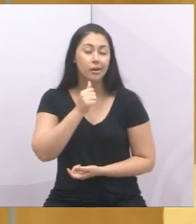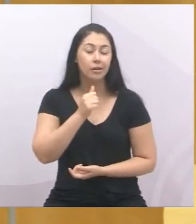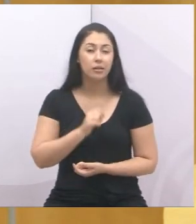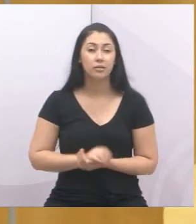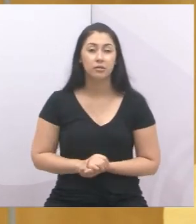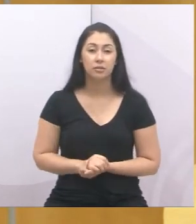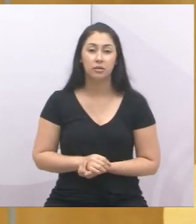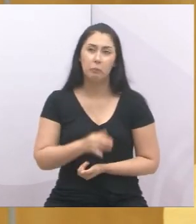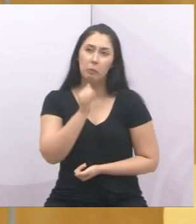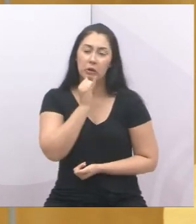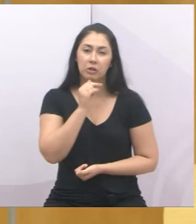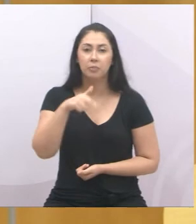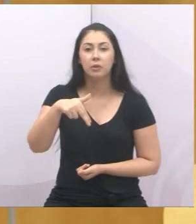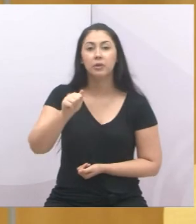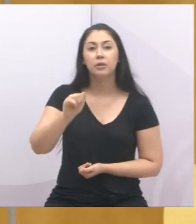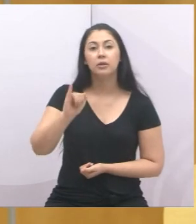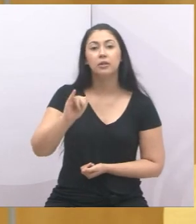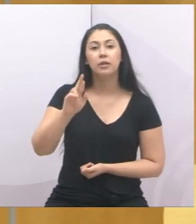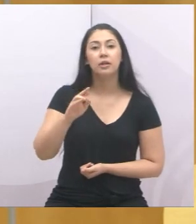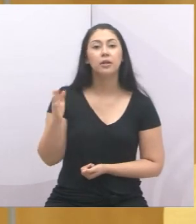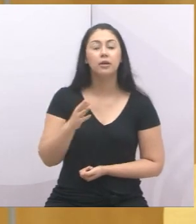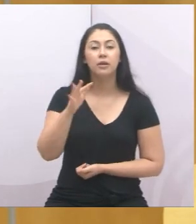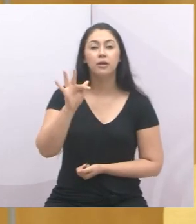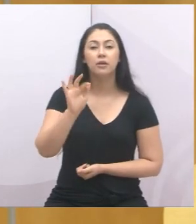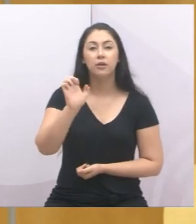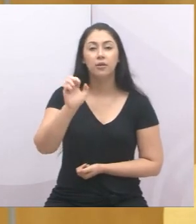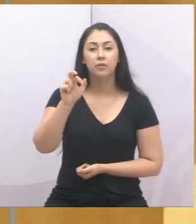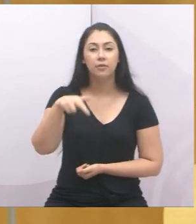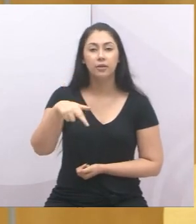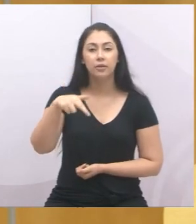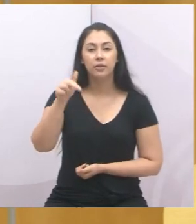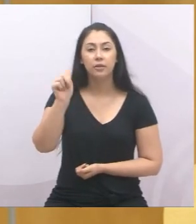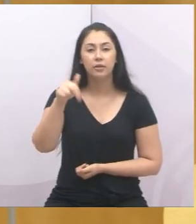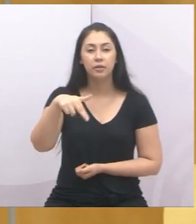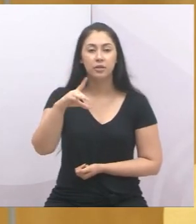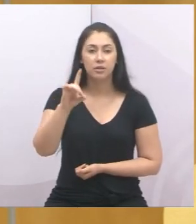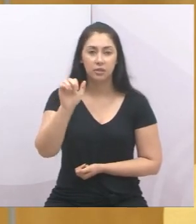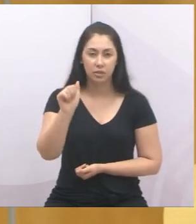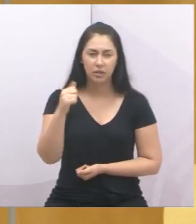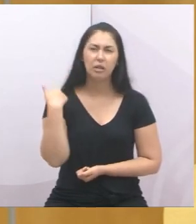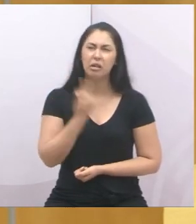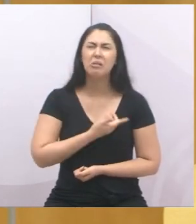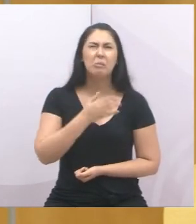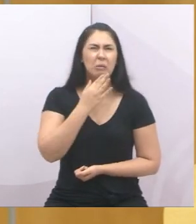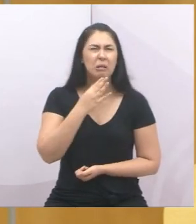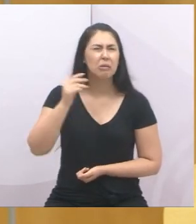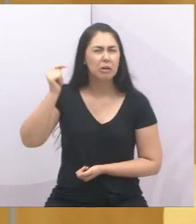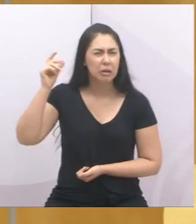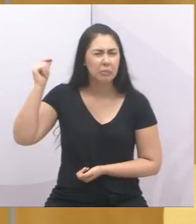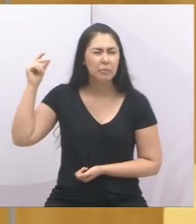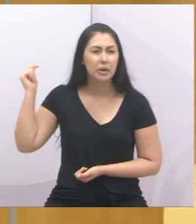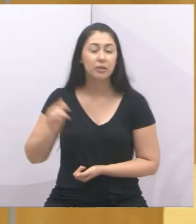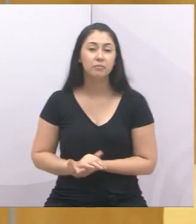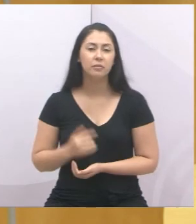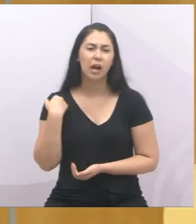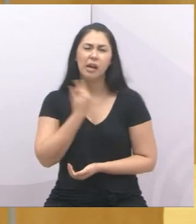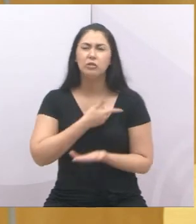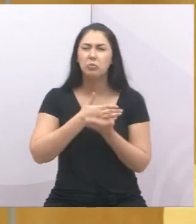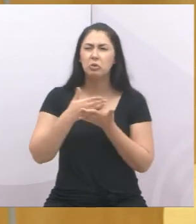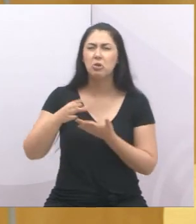da dona Nair, da Fernanda, que a gente se conhece desde 84. Nós começamos nosso trabalho de evangelização